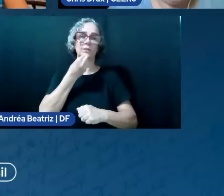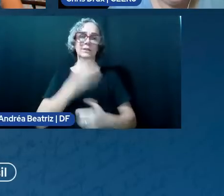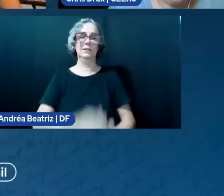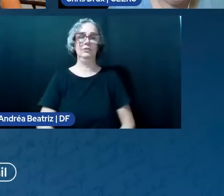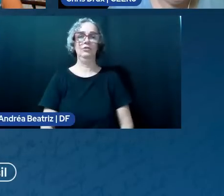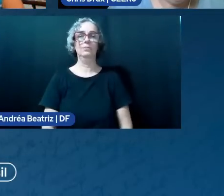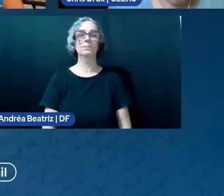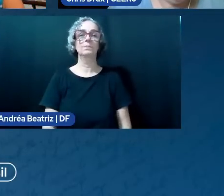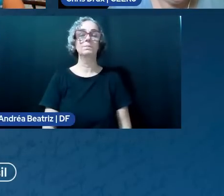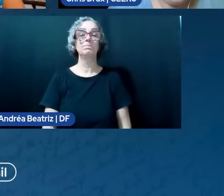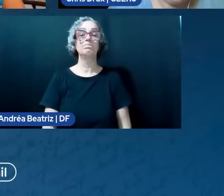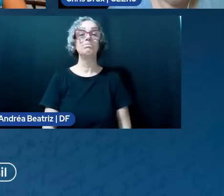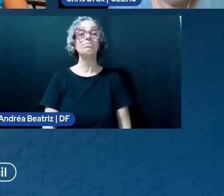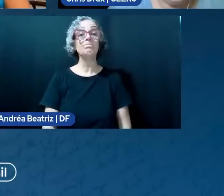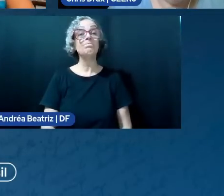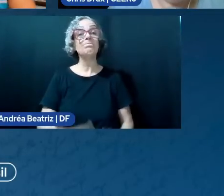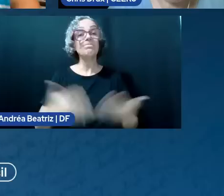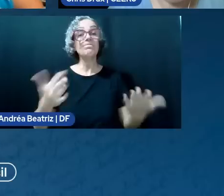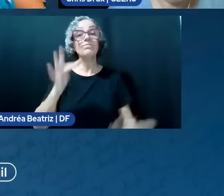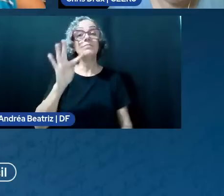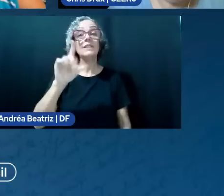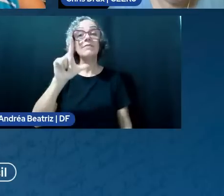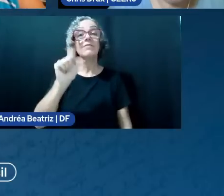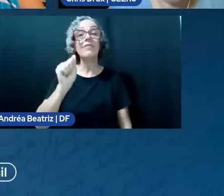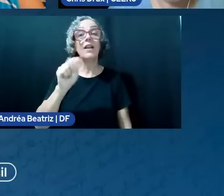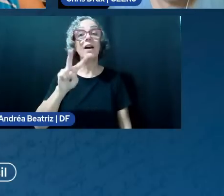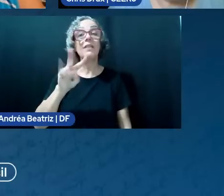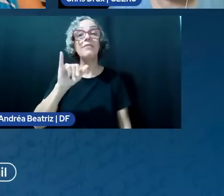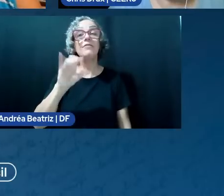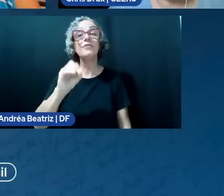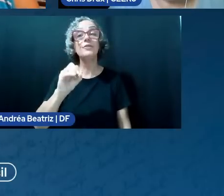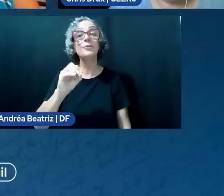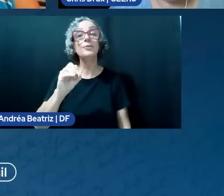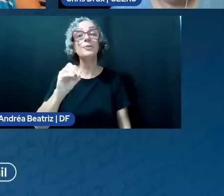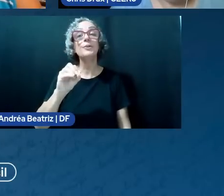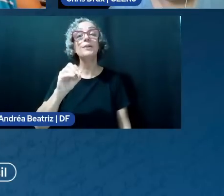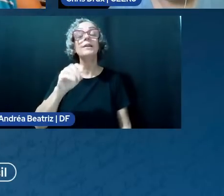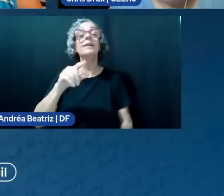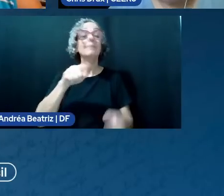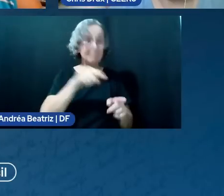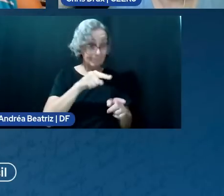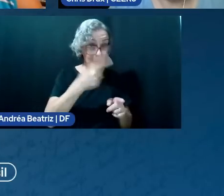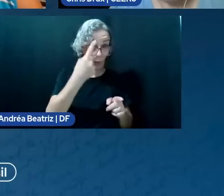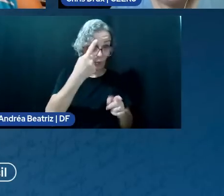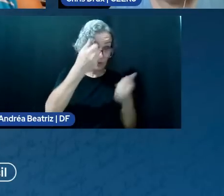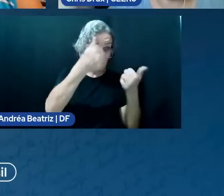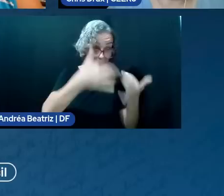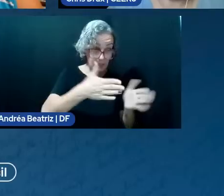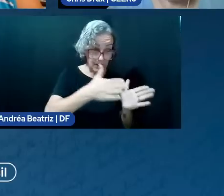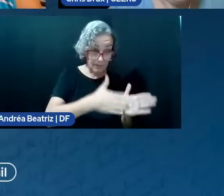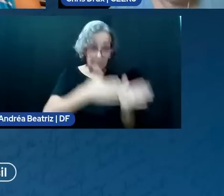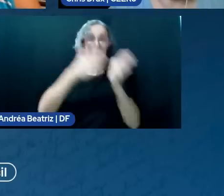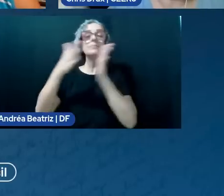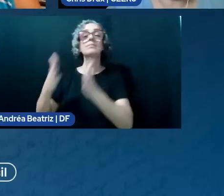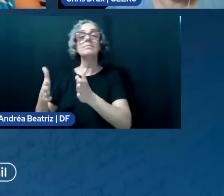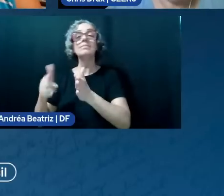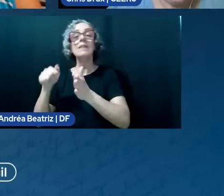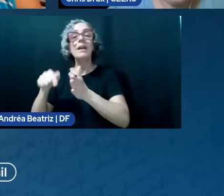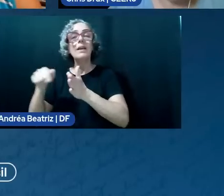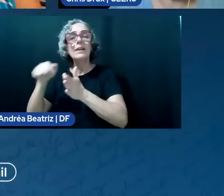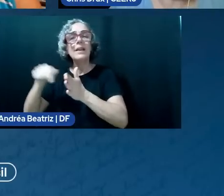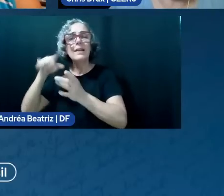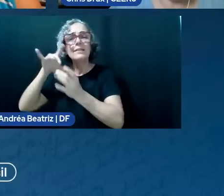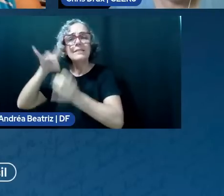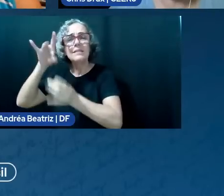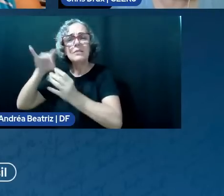Perfeito, Lúcia. E Flávio, e a contrapartida, meu amigo, como é que fica? São sensíveis esses espíritos,